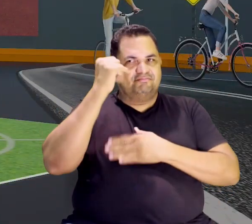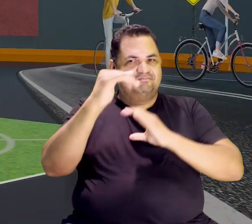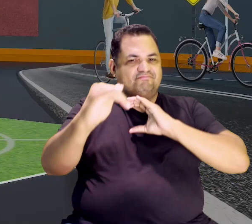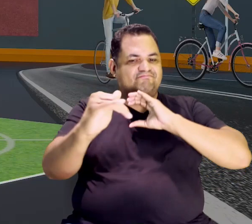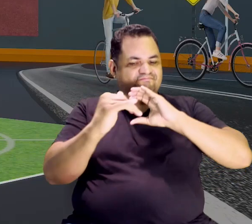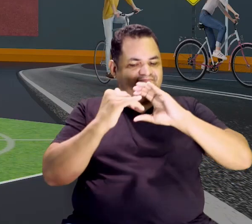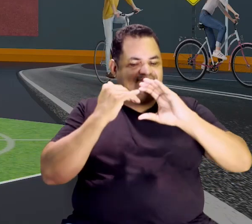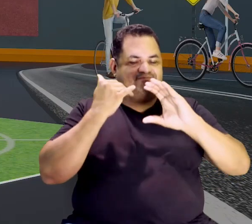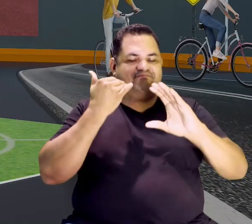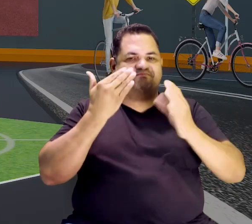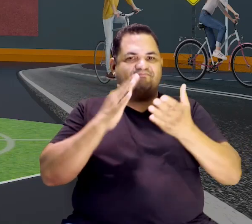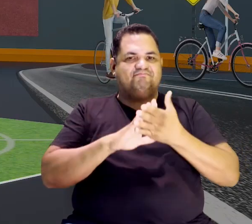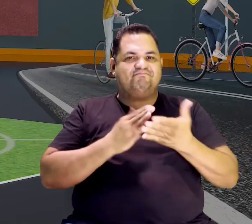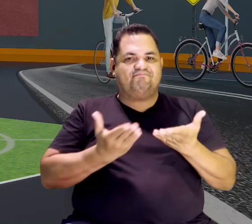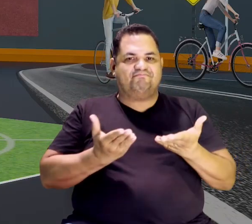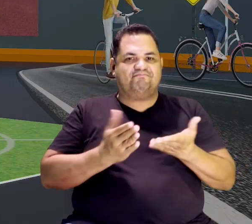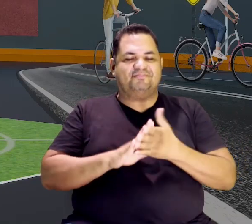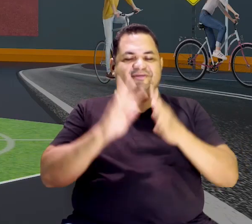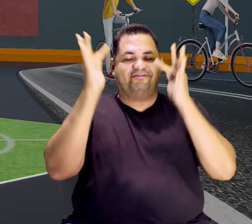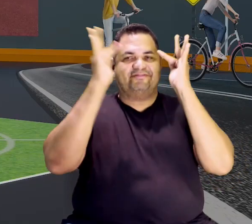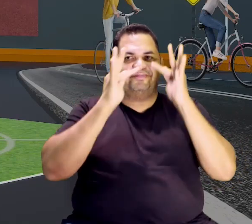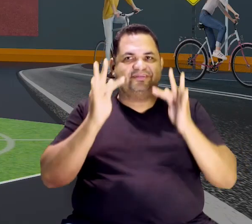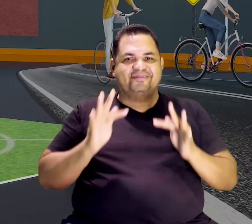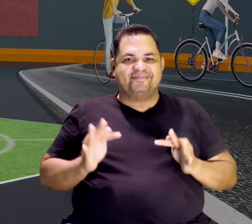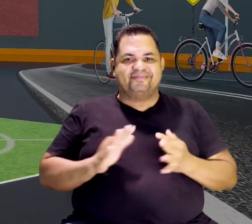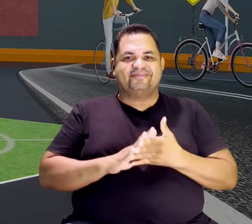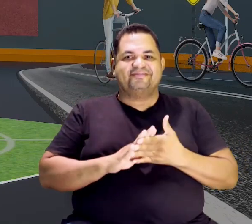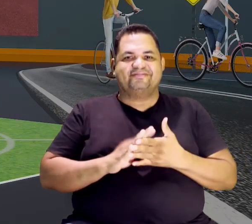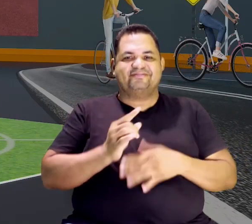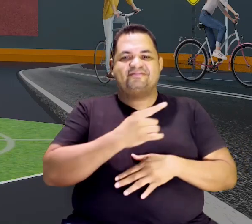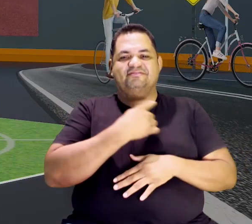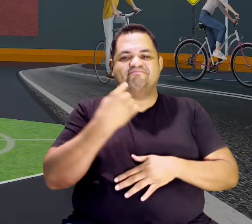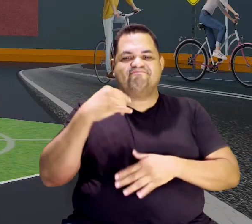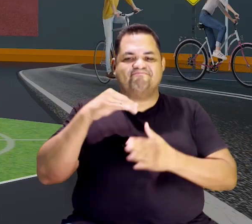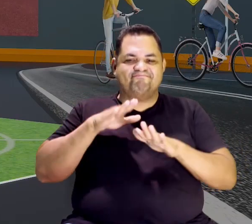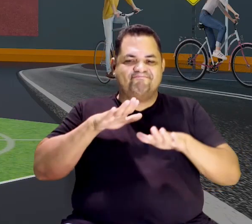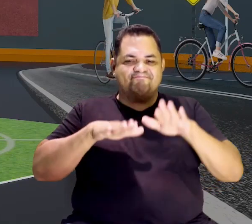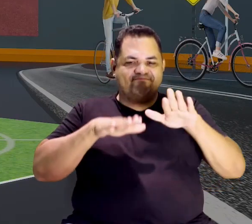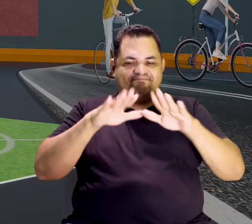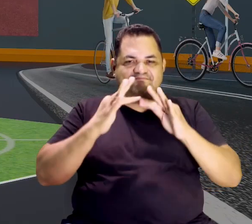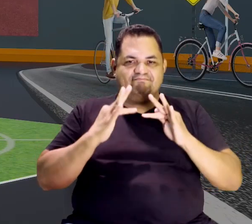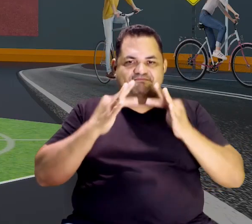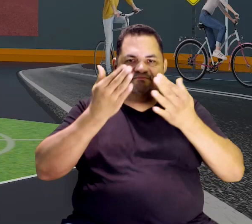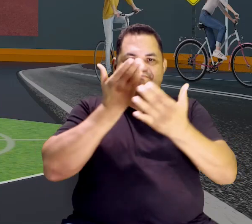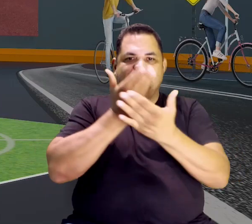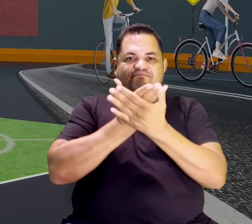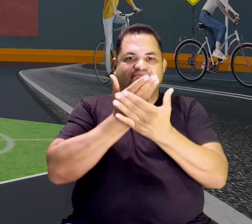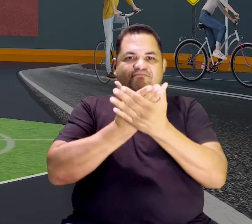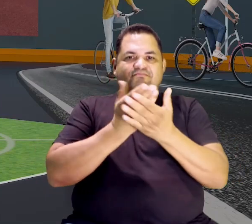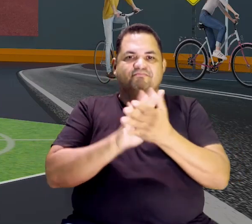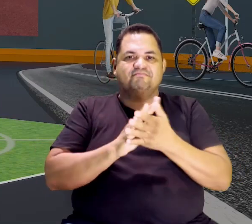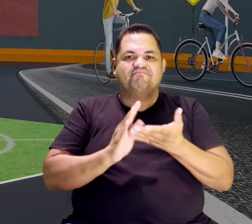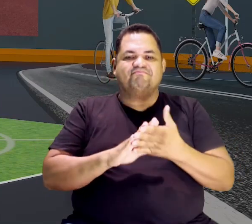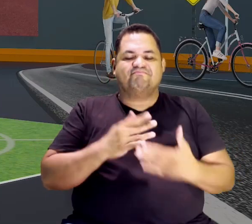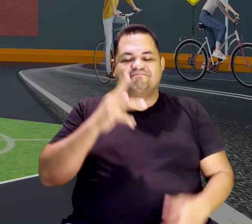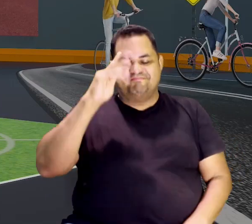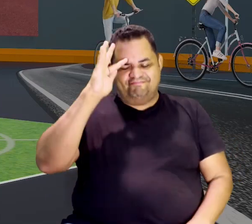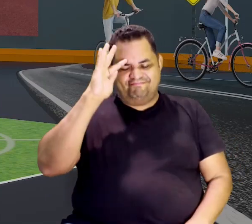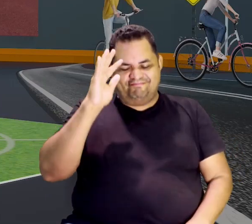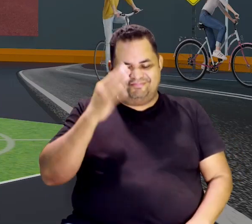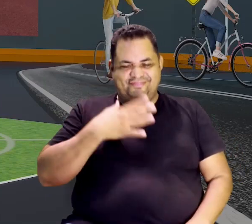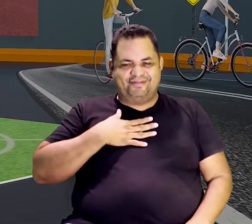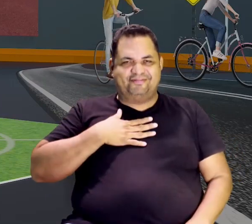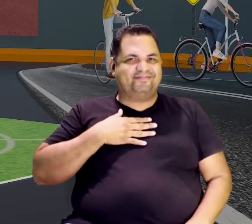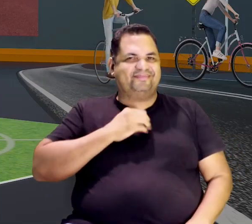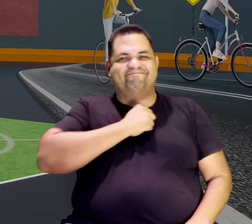retorno e tô muito feliz com isso. Nós já estamos caminhando aí para o final dessas aulas. Confesso que já tô ficando com saudade